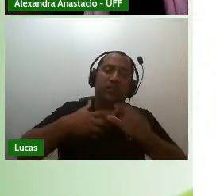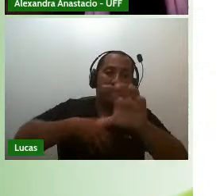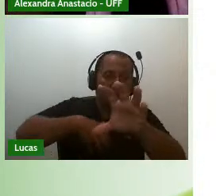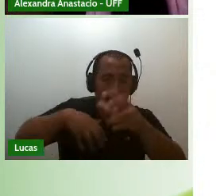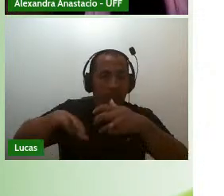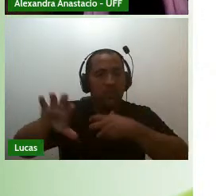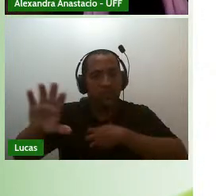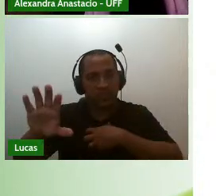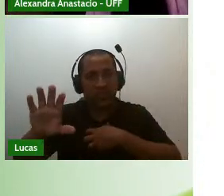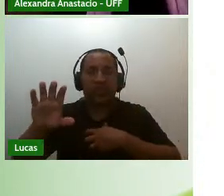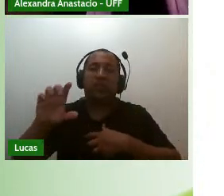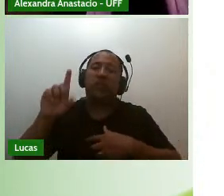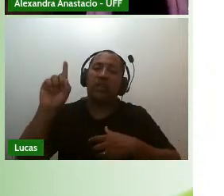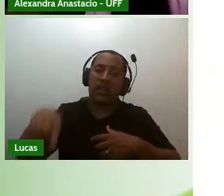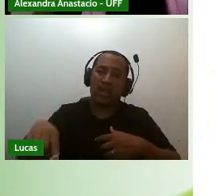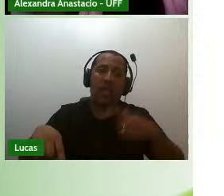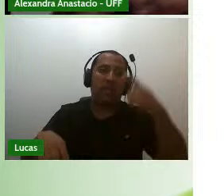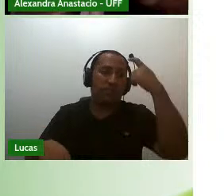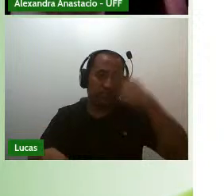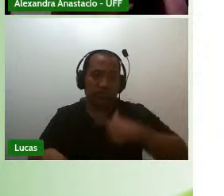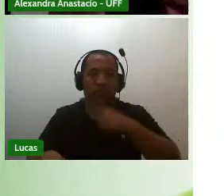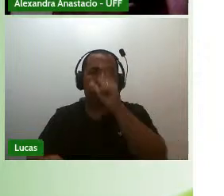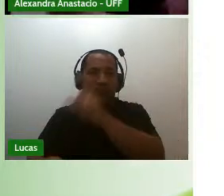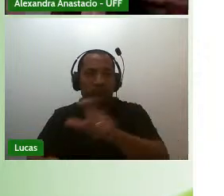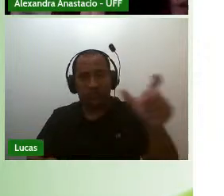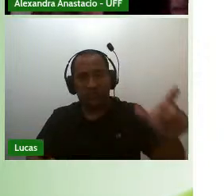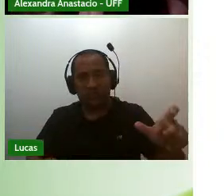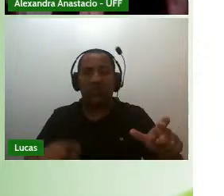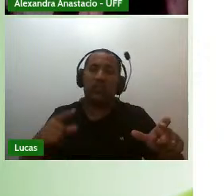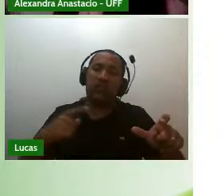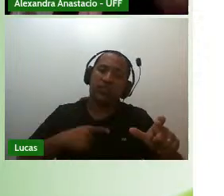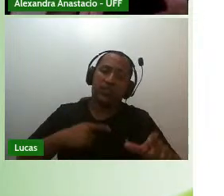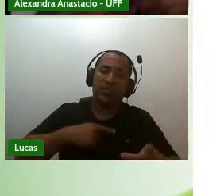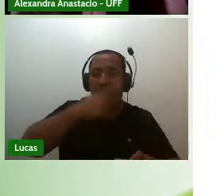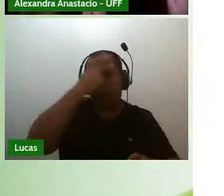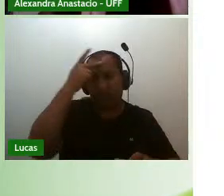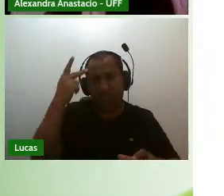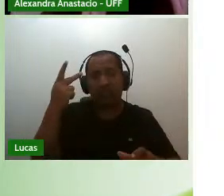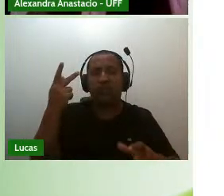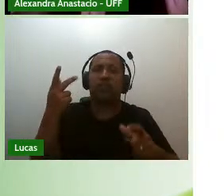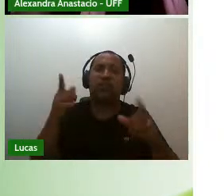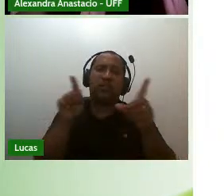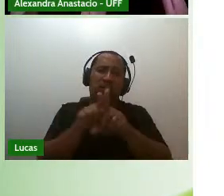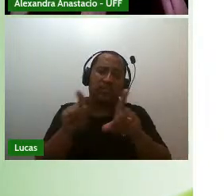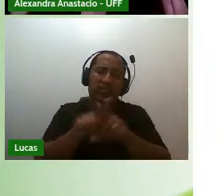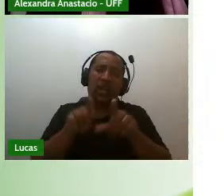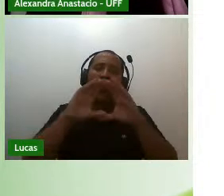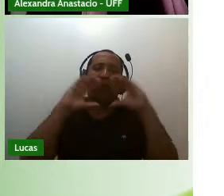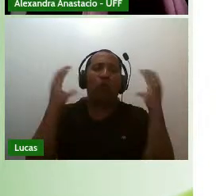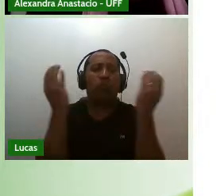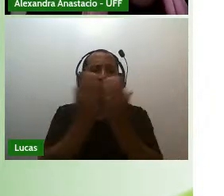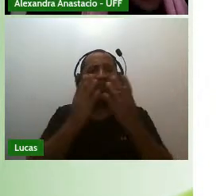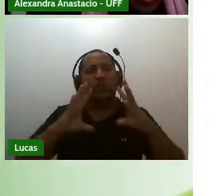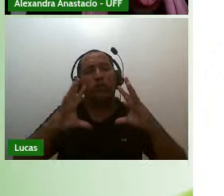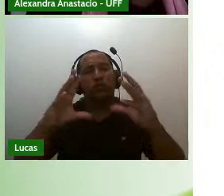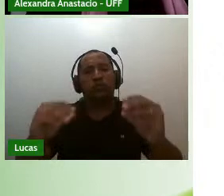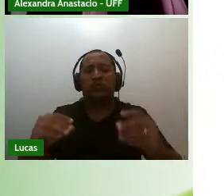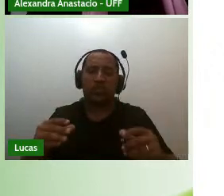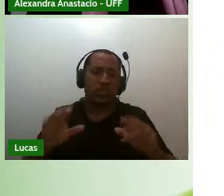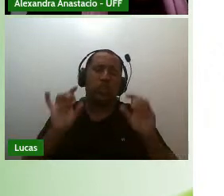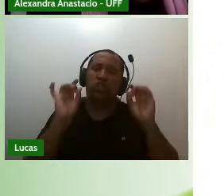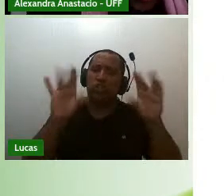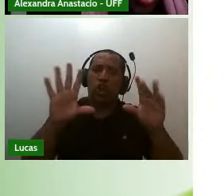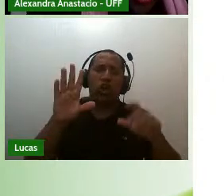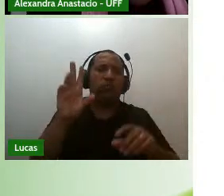fenômeno interpessoal. Então, ele envolve pessoas, né? E aí envolve a nossa comunidade como um todo. Então, isso não é só para o